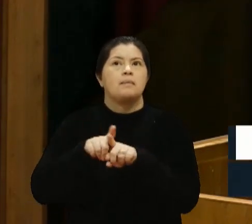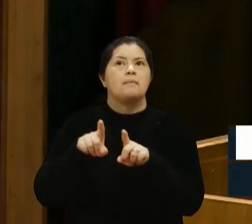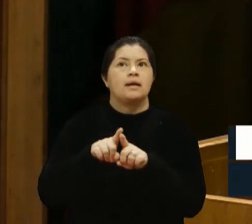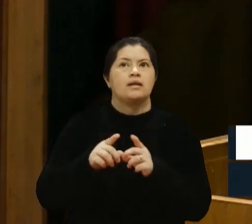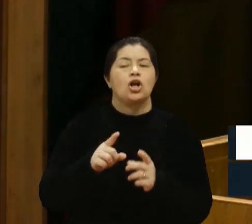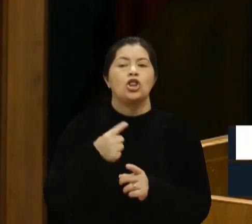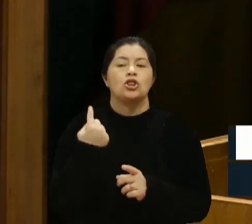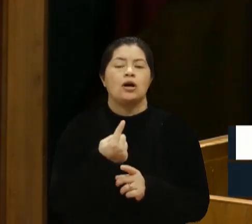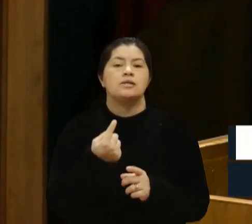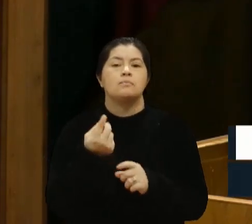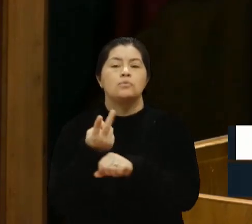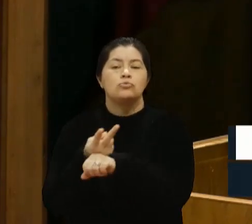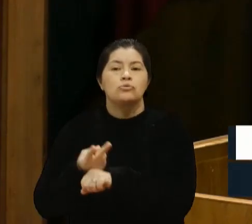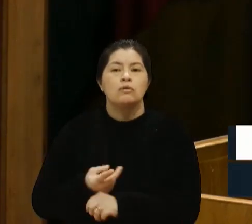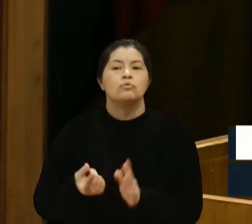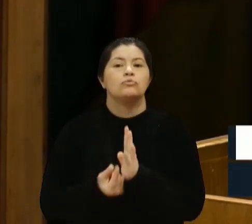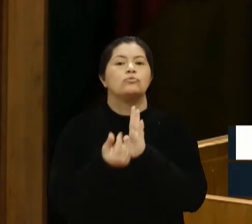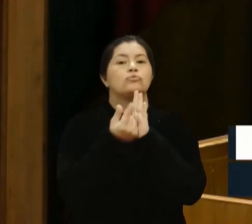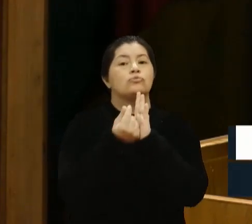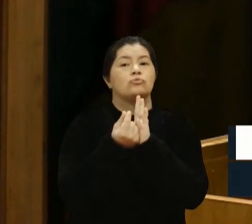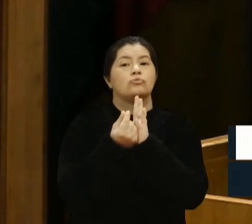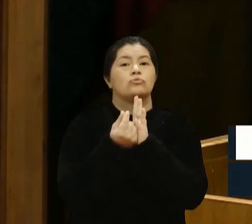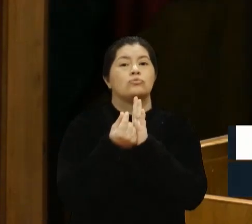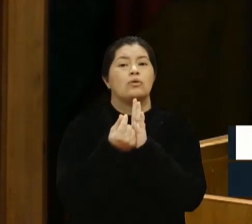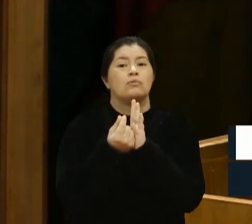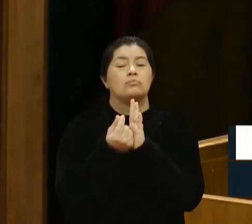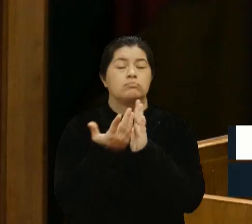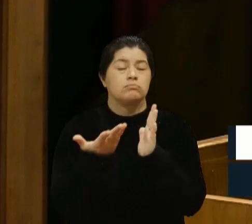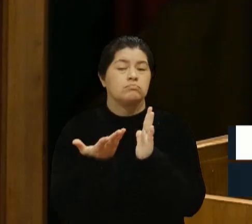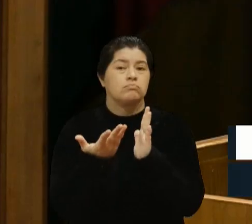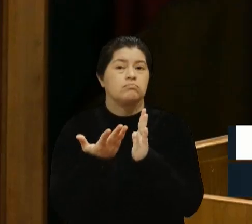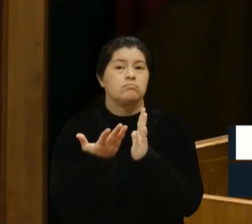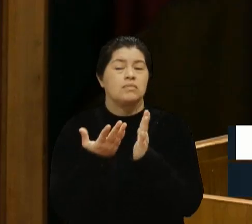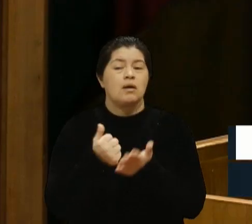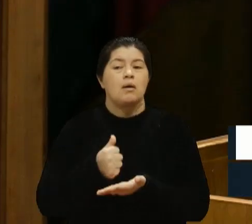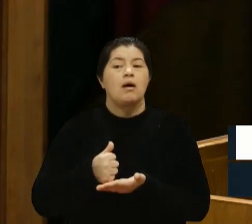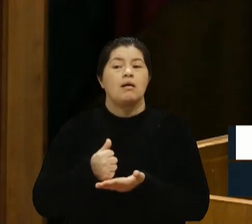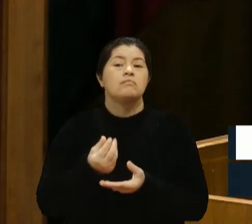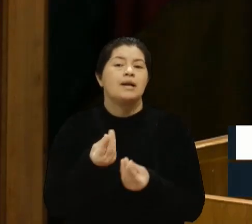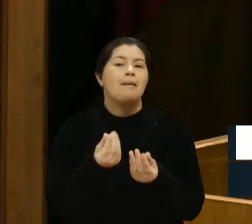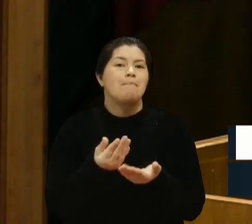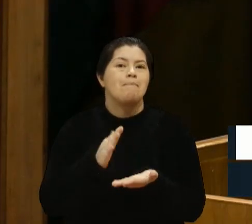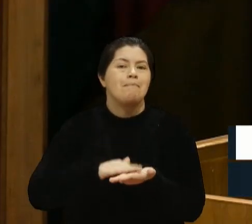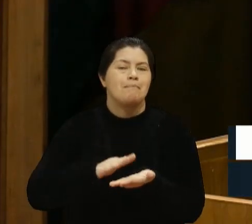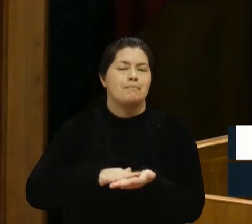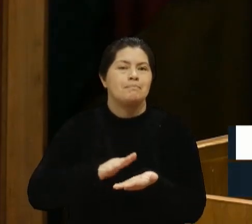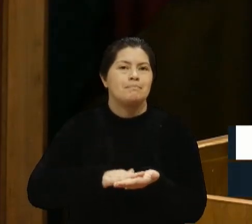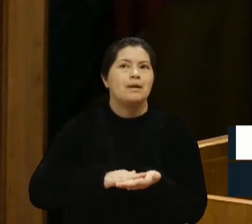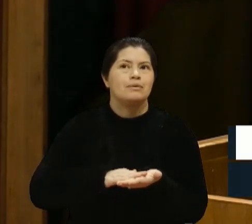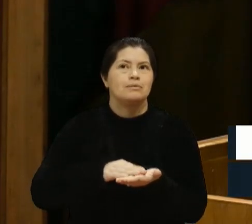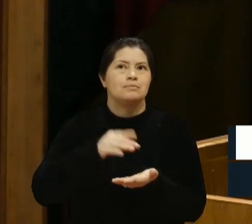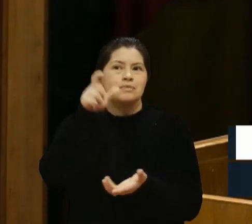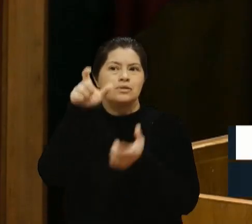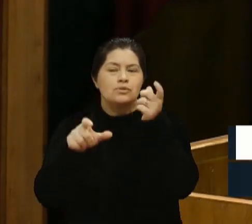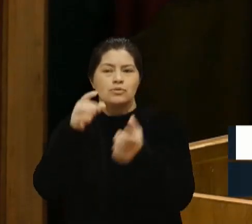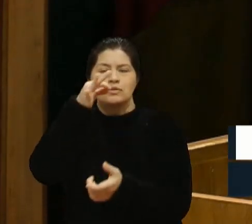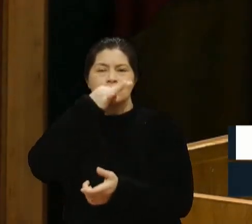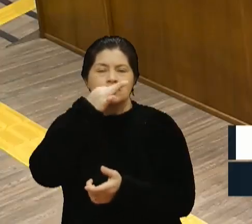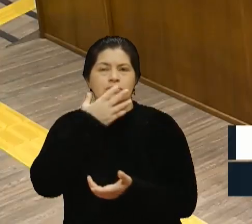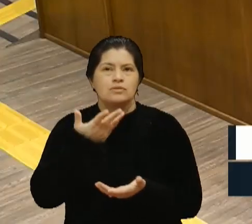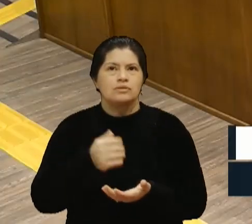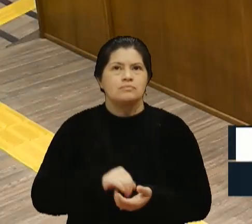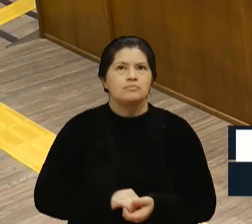buscarmos esses recursos para que a conta, pelo menos, não fique totalmente na mão do caxiense, que a gente consiga investir em outras áreas que também são necessárias e importantes.